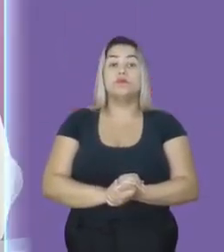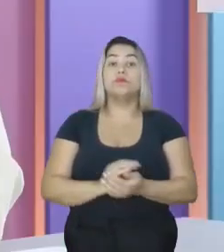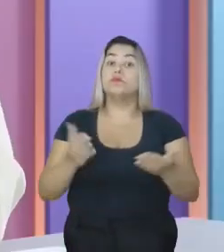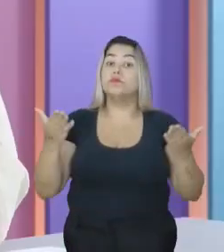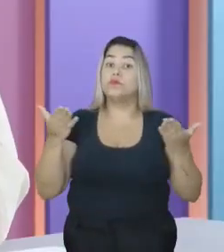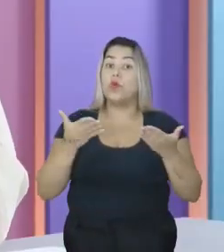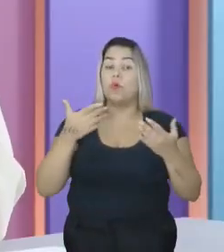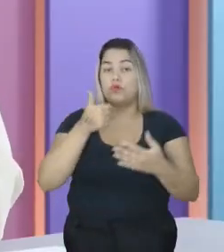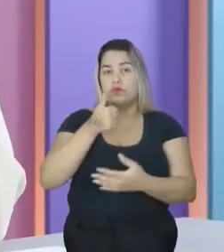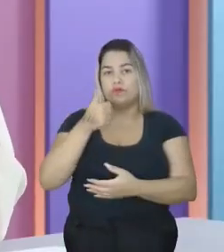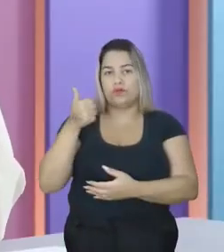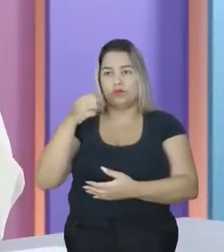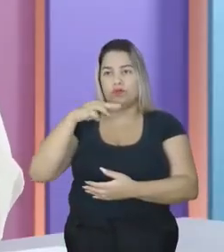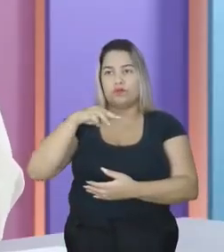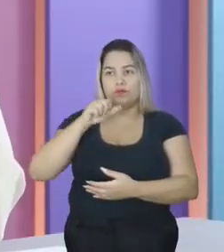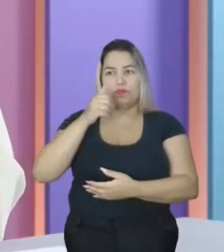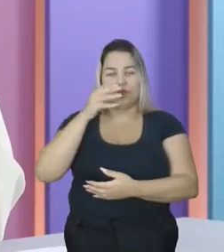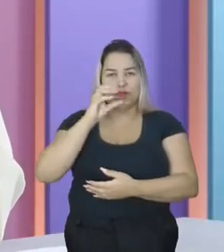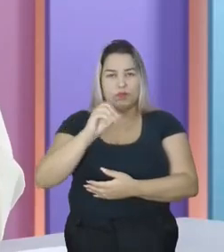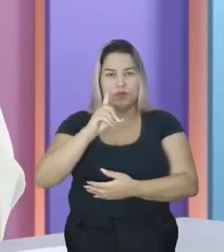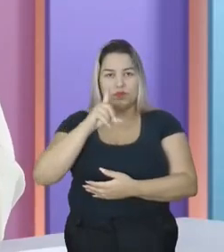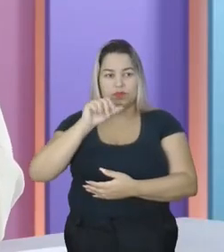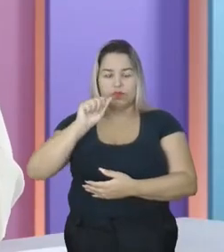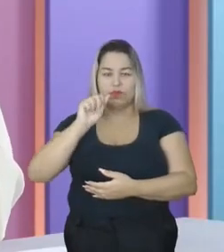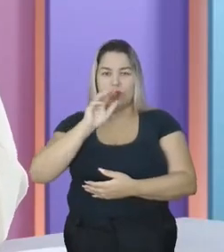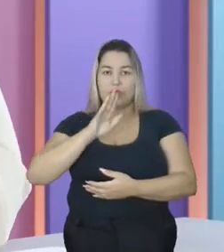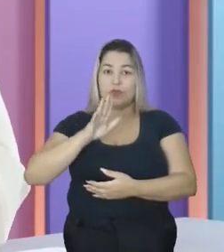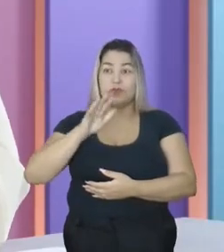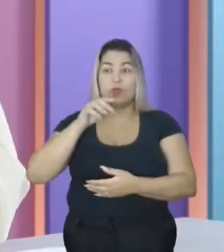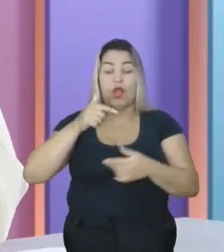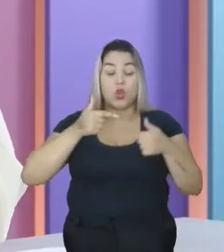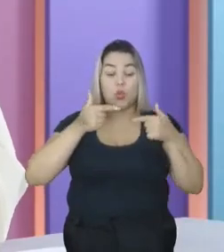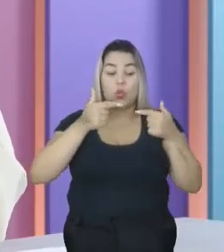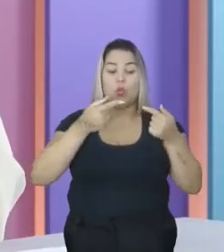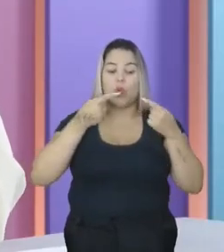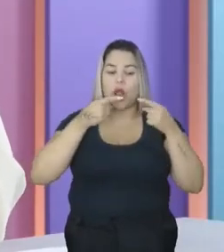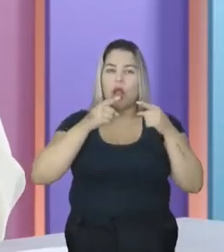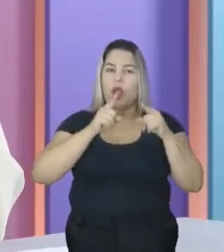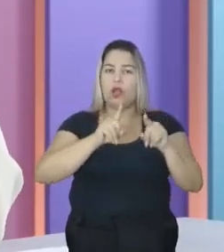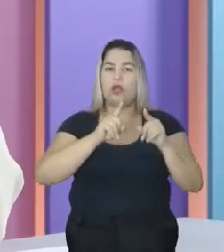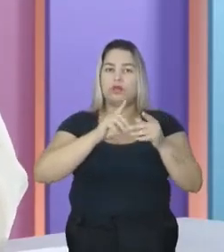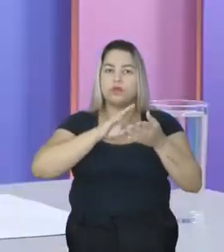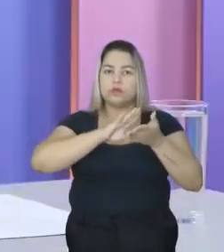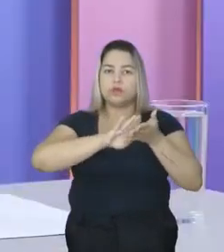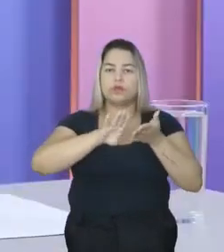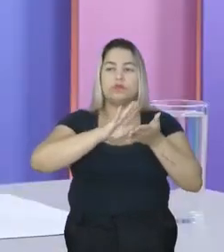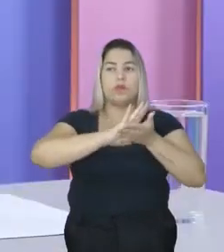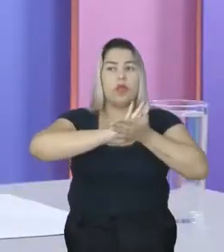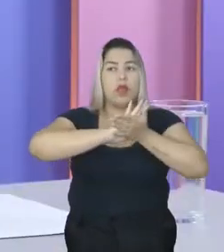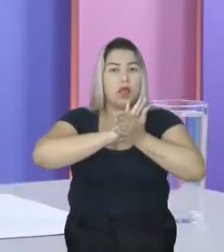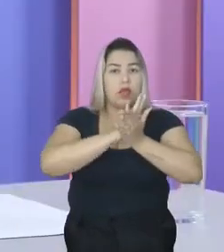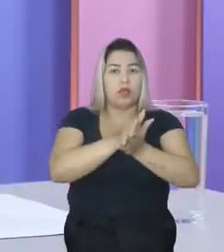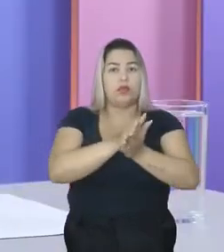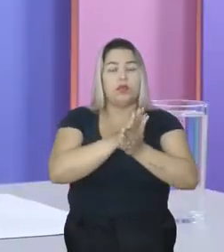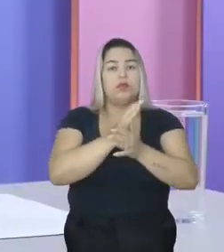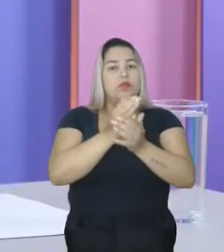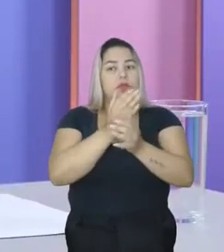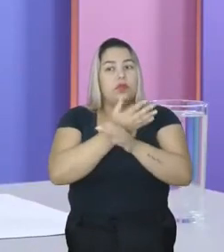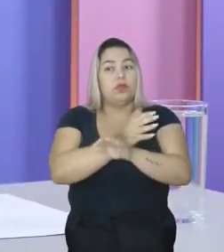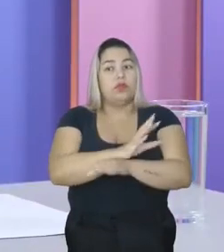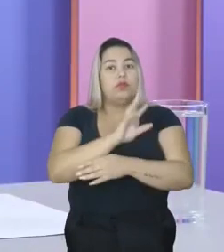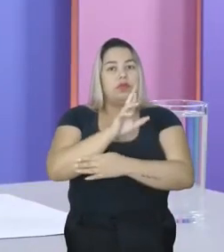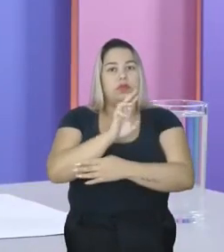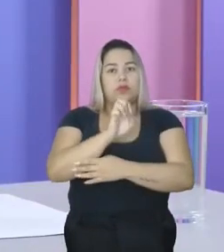Hoje, 21 de março, Dia Internacional da Luta contra a Discriminação Racial. Eu sou Reginete